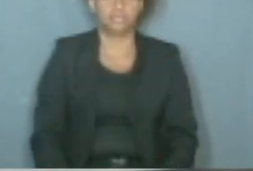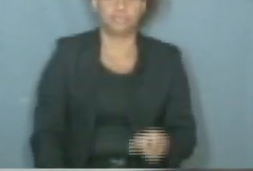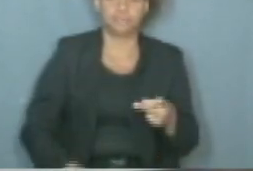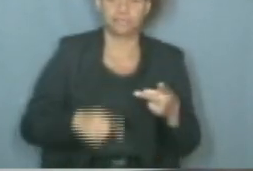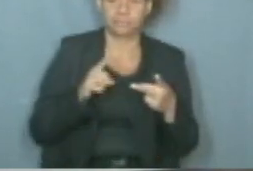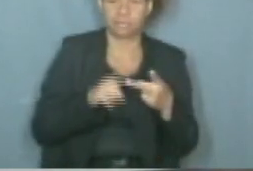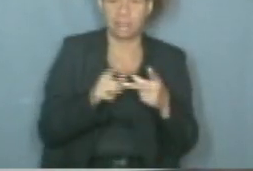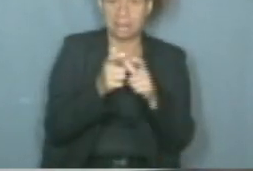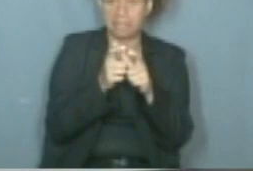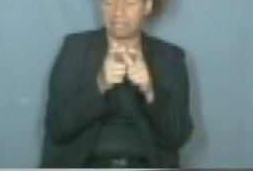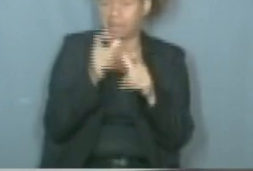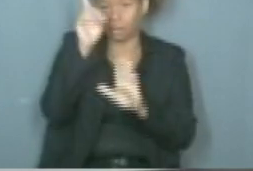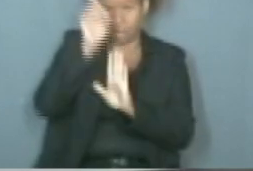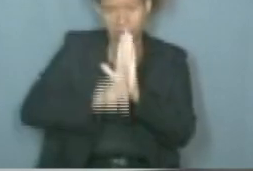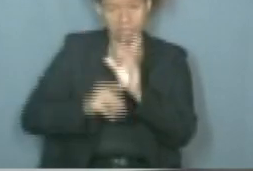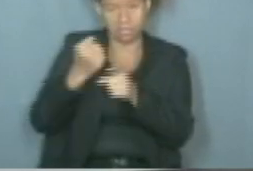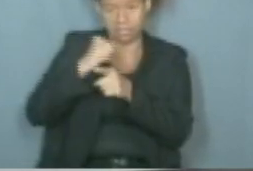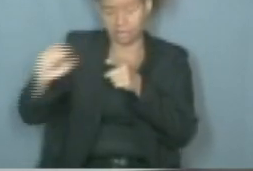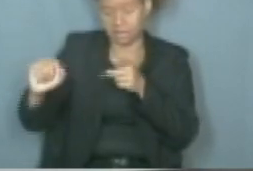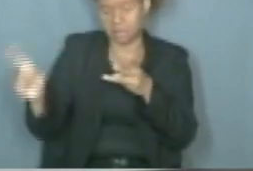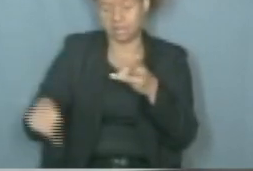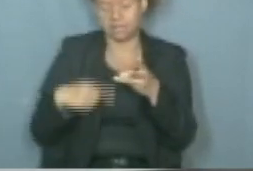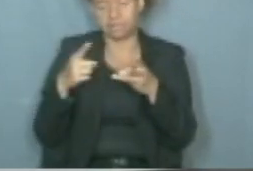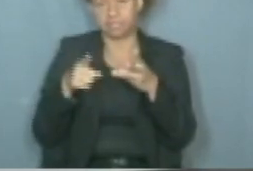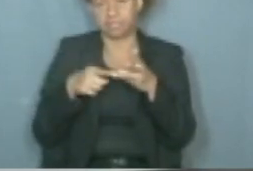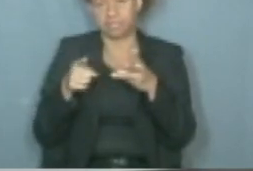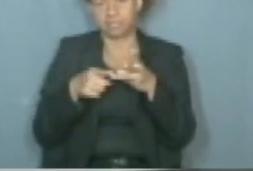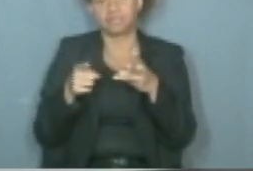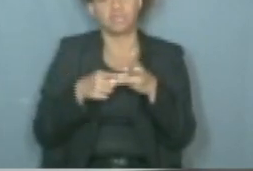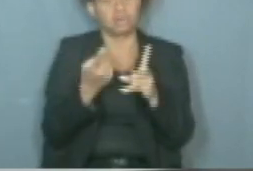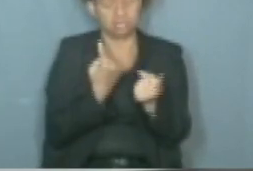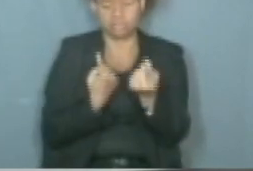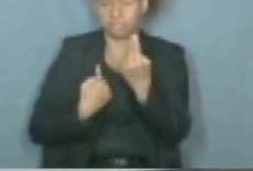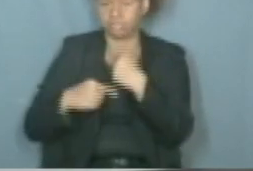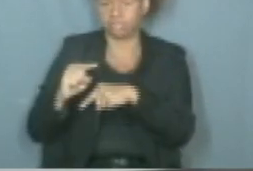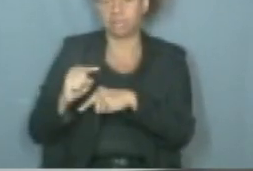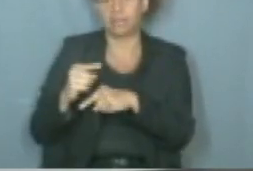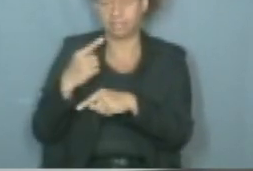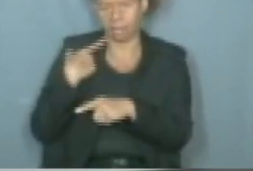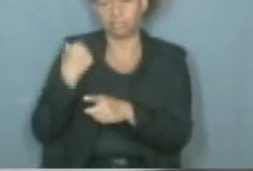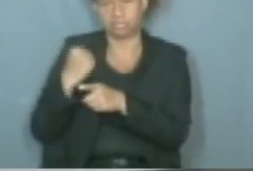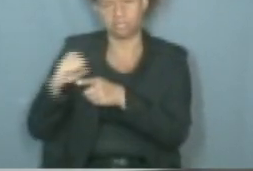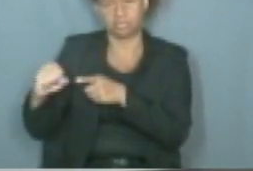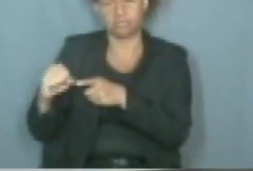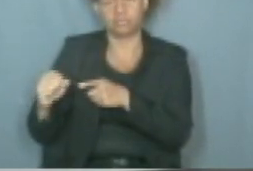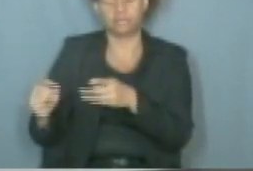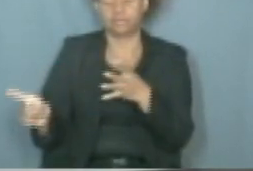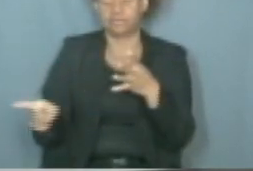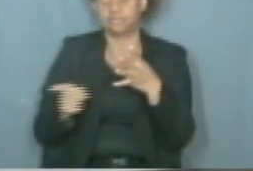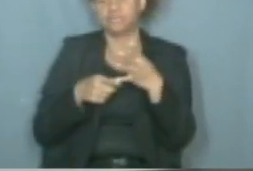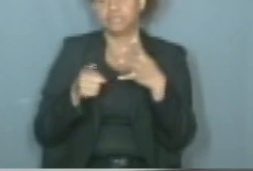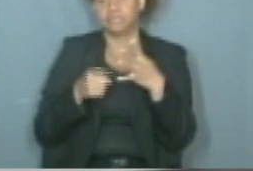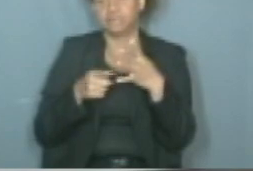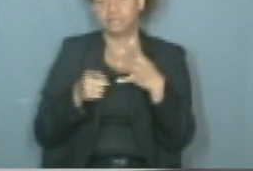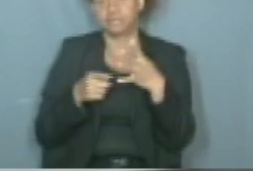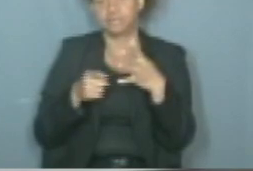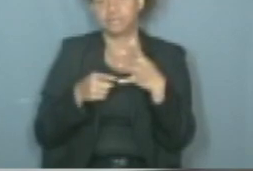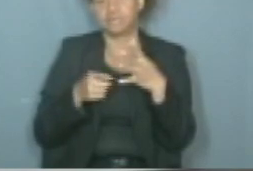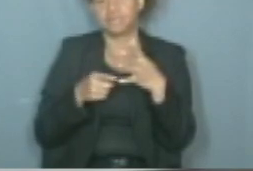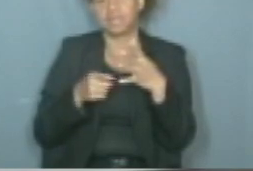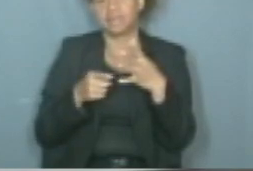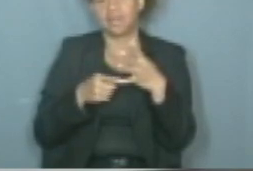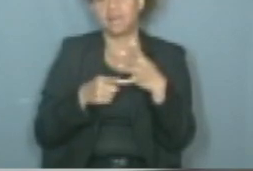a ampla defesa, o princípio do contraditório e, sobretudo, o princípio